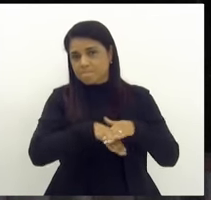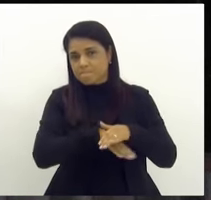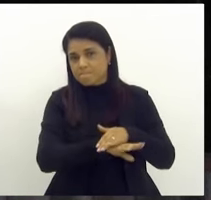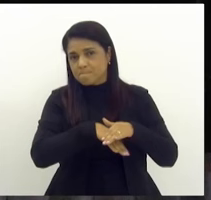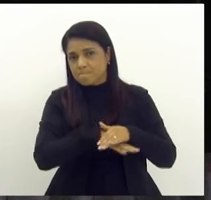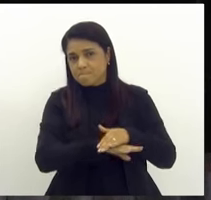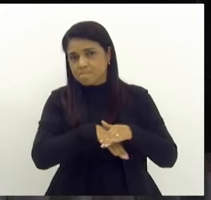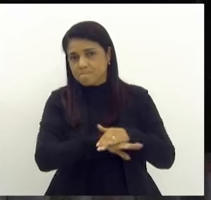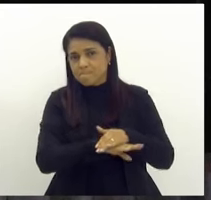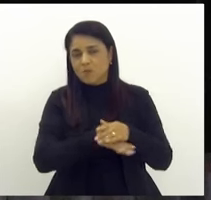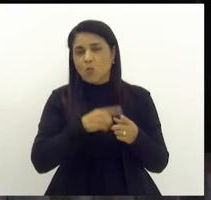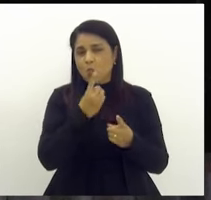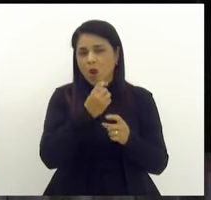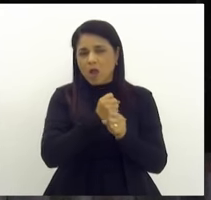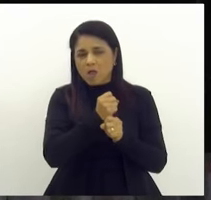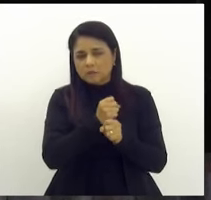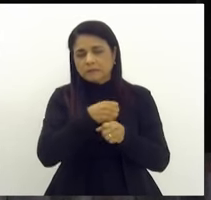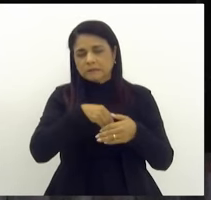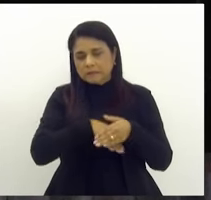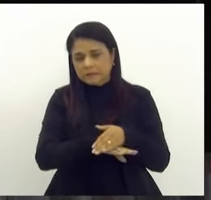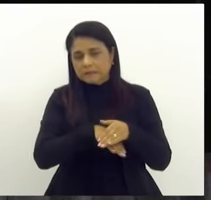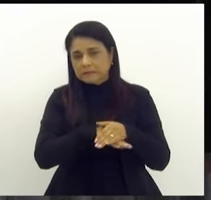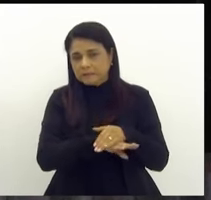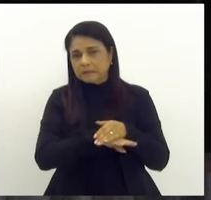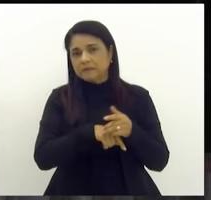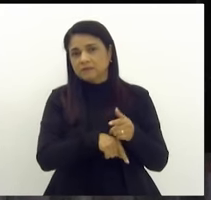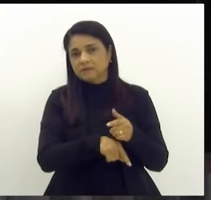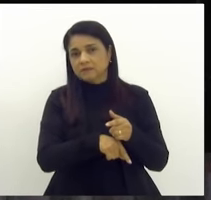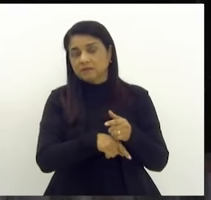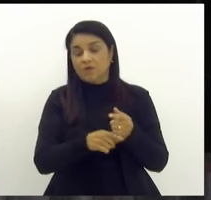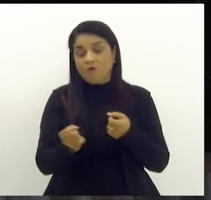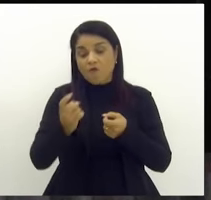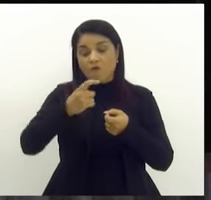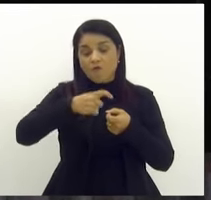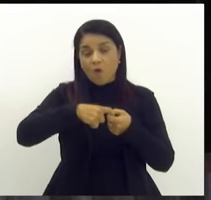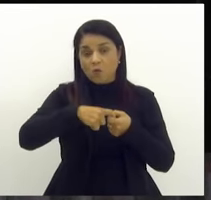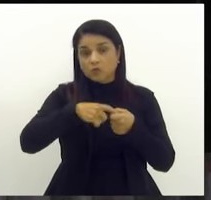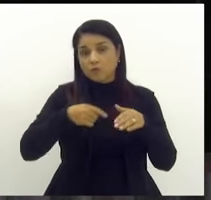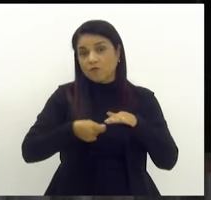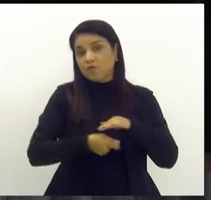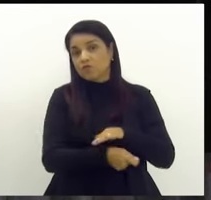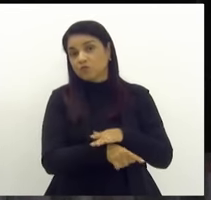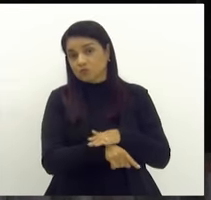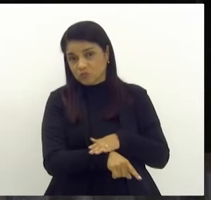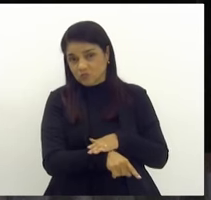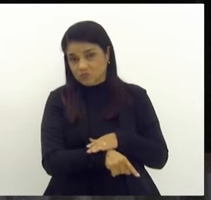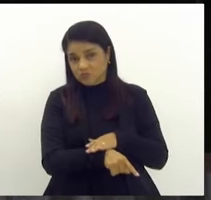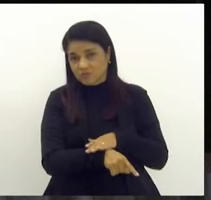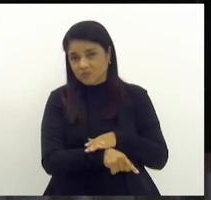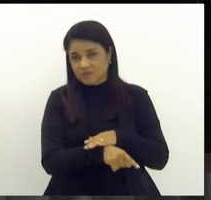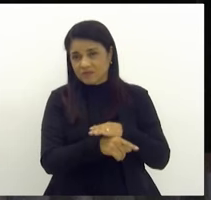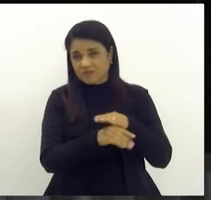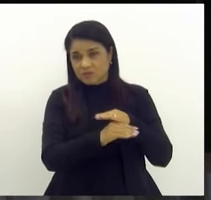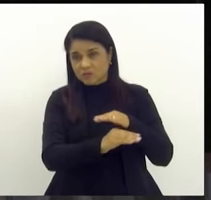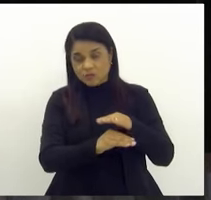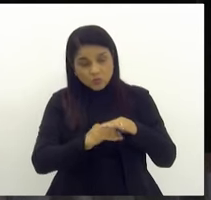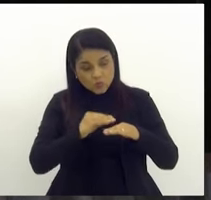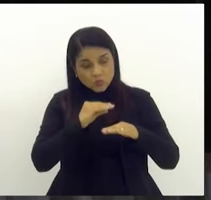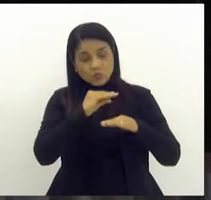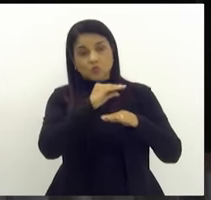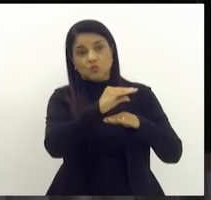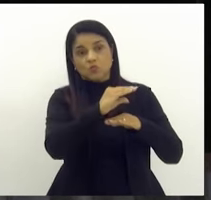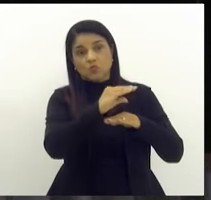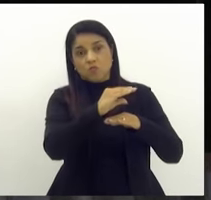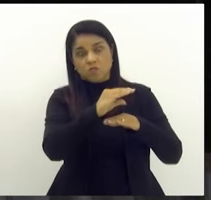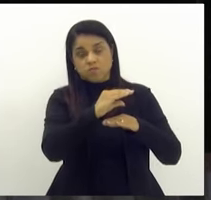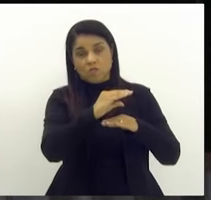ano segura passa o outro ano porque o dinheiro volta novamente para o fundo Então vai criando aquele supera dentro do fundo que aí quando